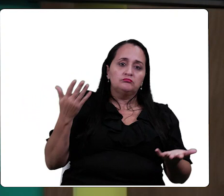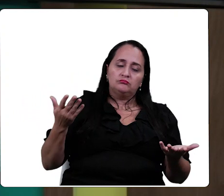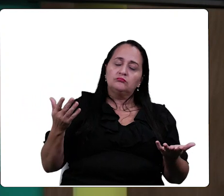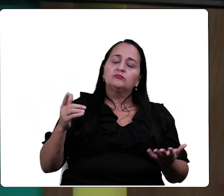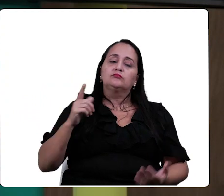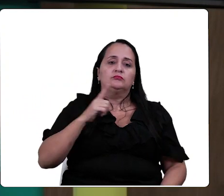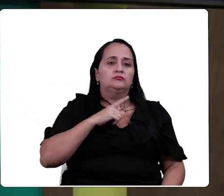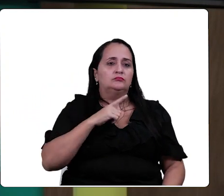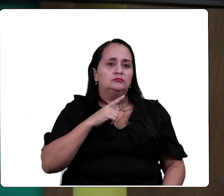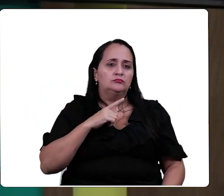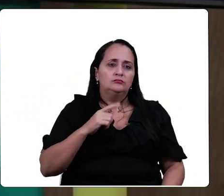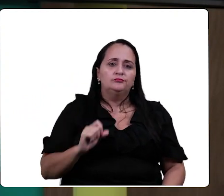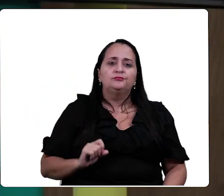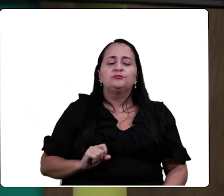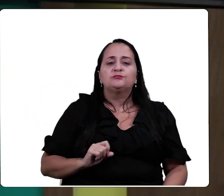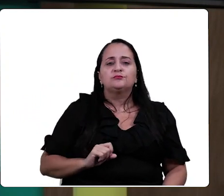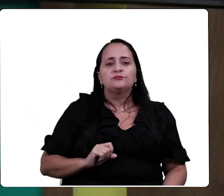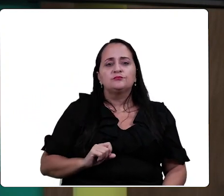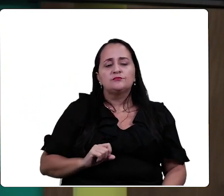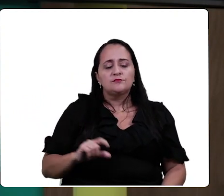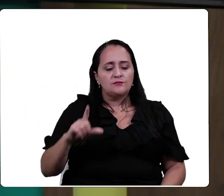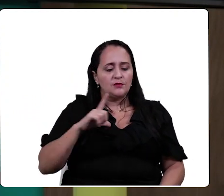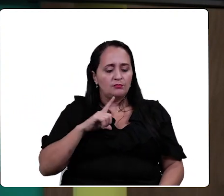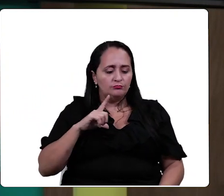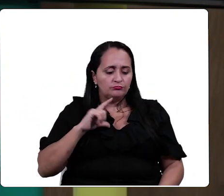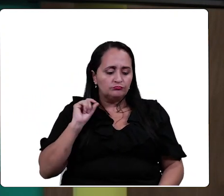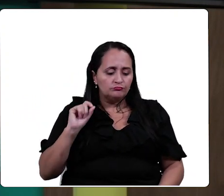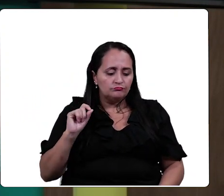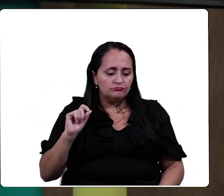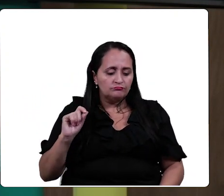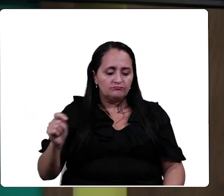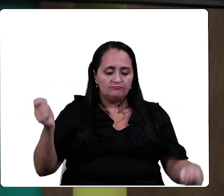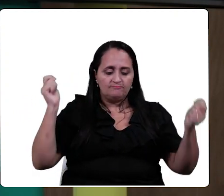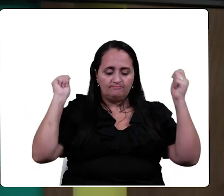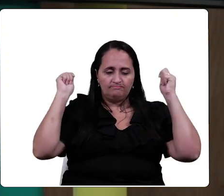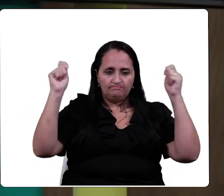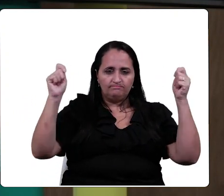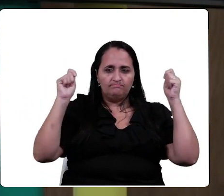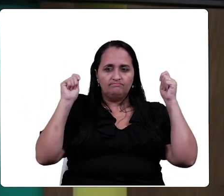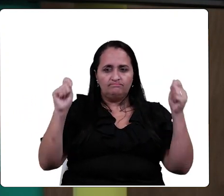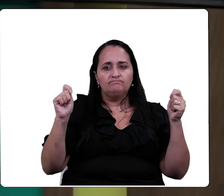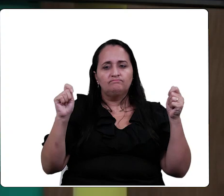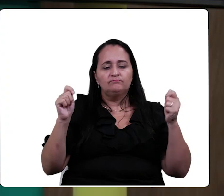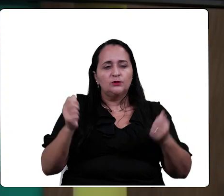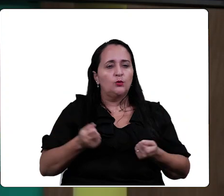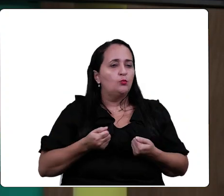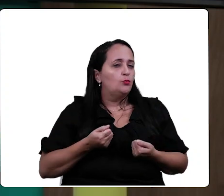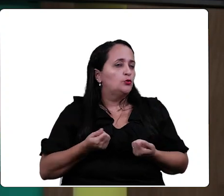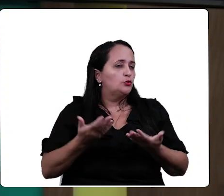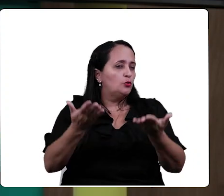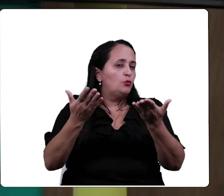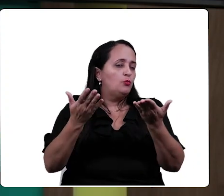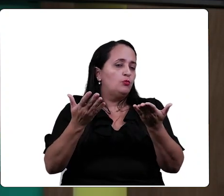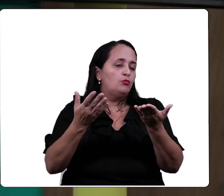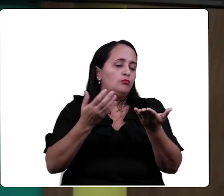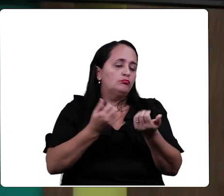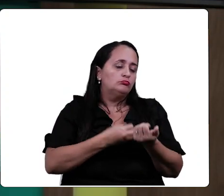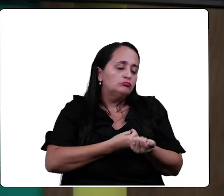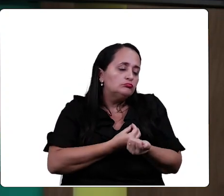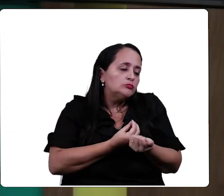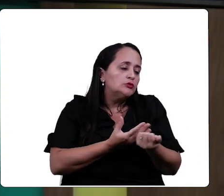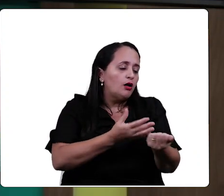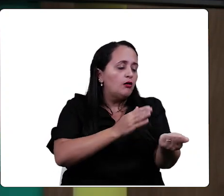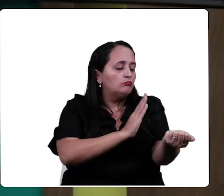aqui, já na letra C, a campanha de doação de sangue. E vocês identificaram que no